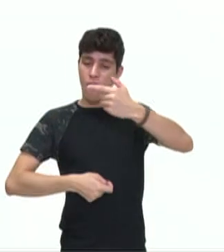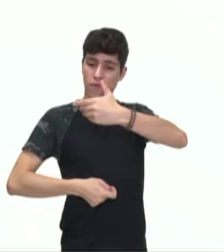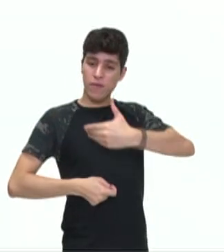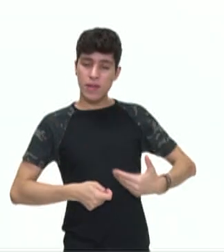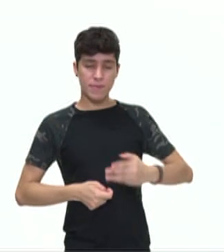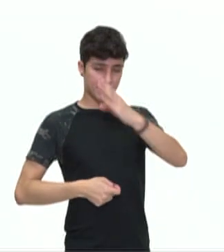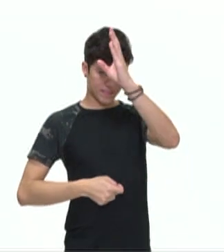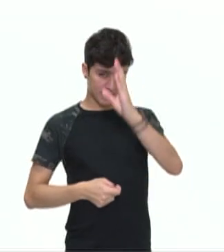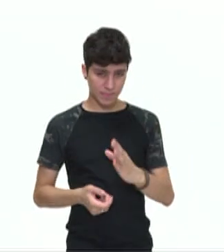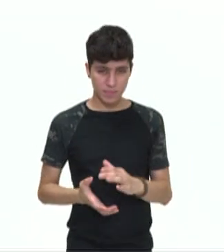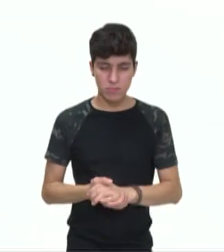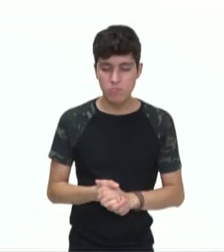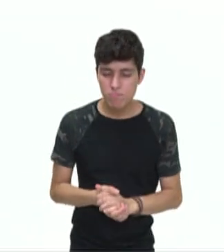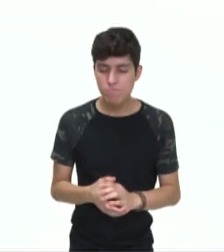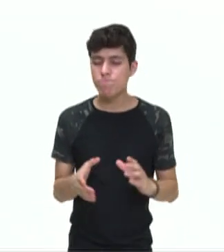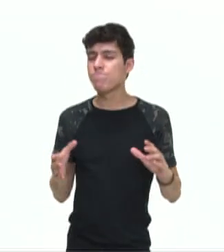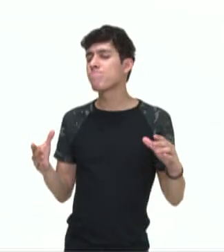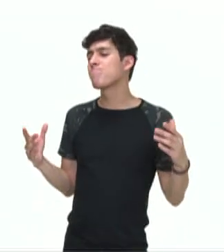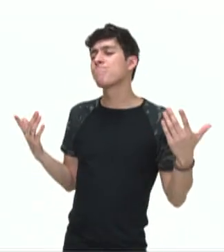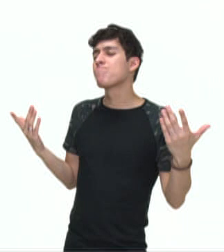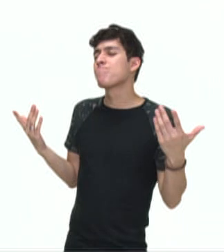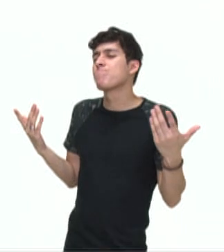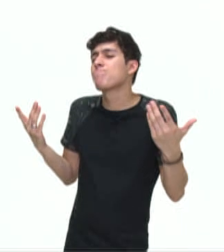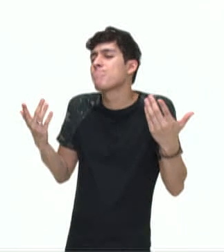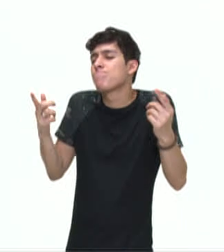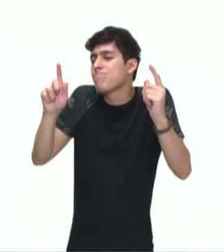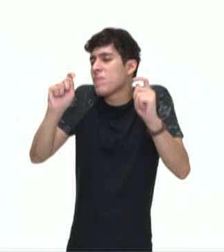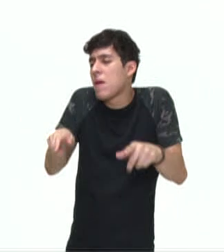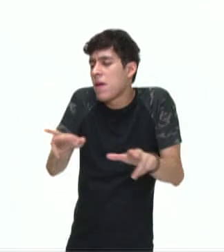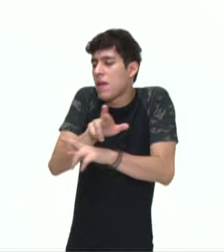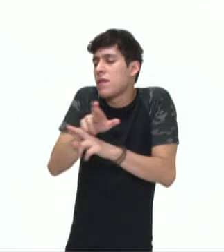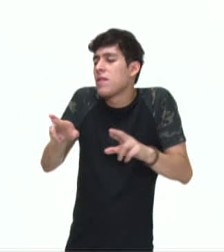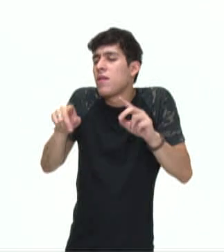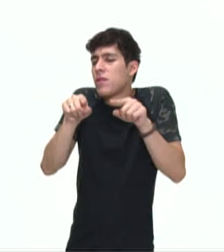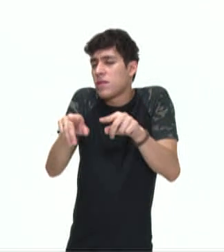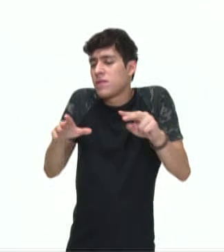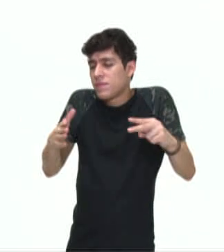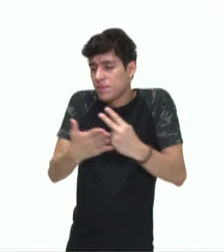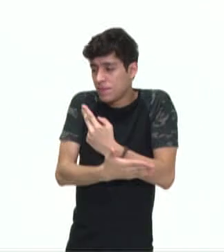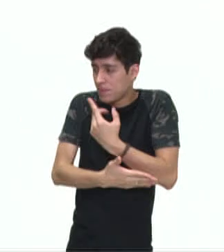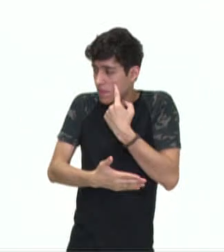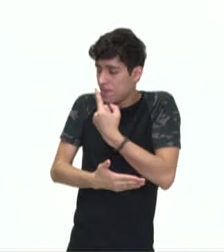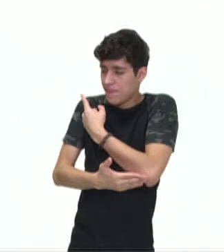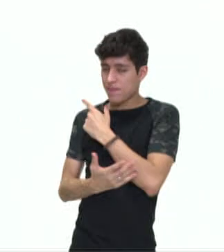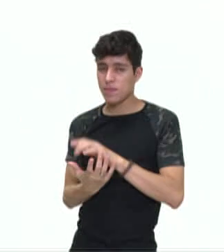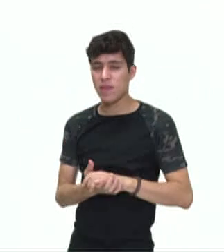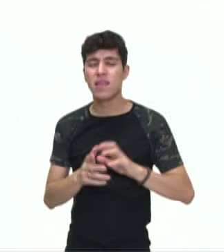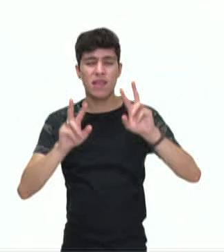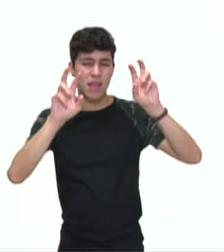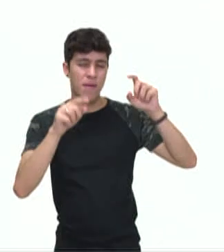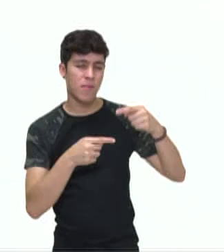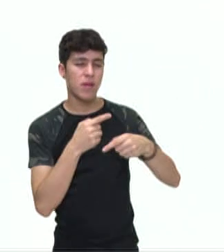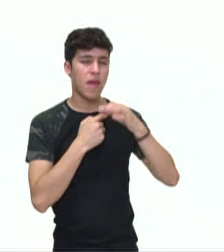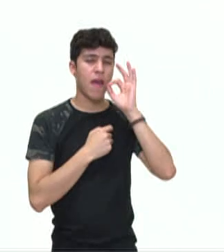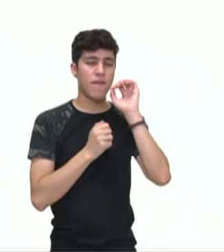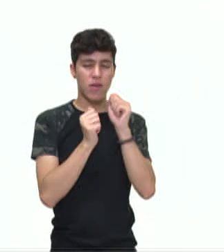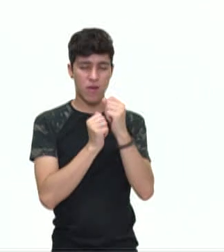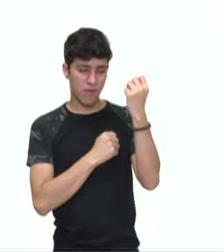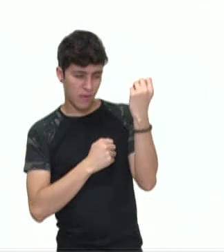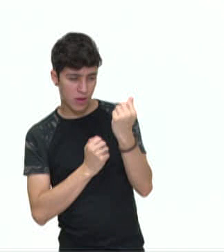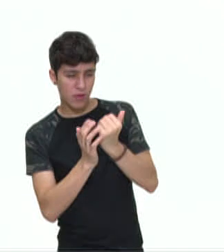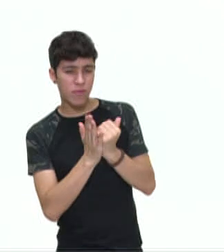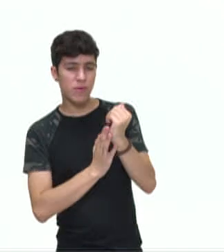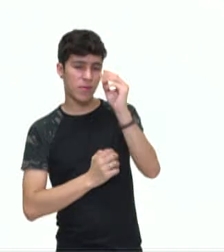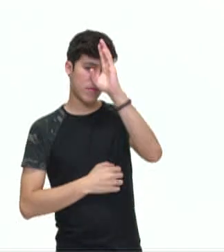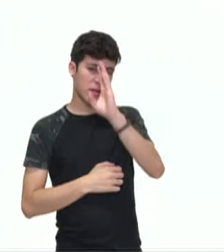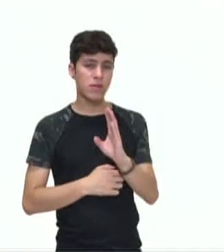as relações que permitiram isso ocorrer? Então, a chamada política do café com leite foi empregada no Brasil